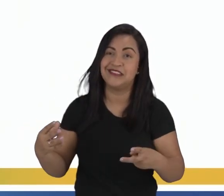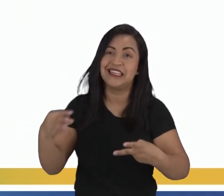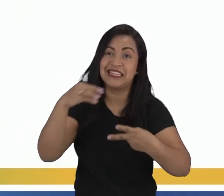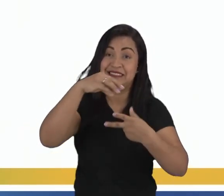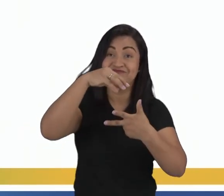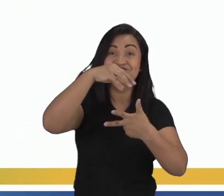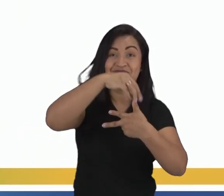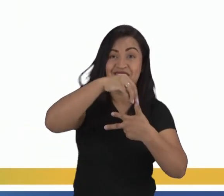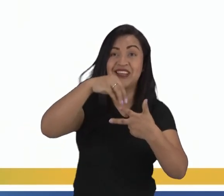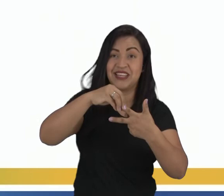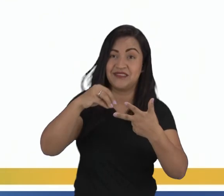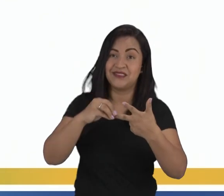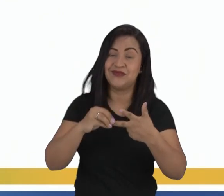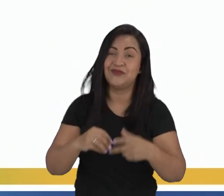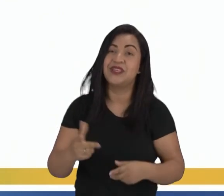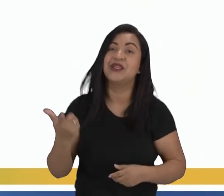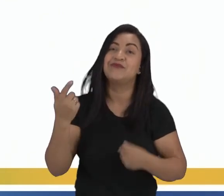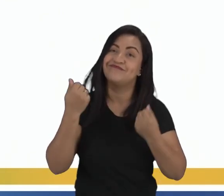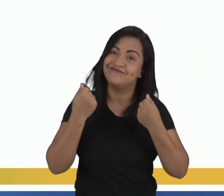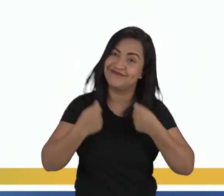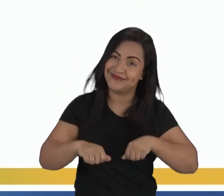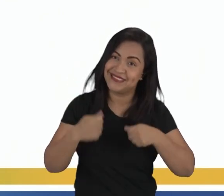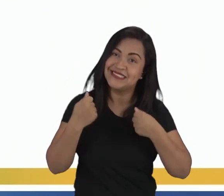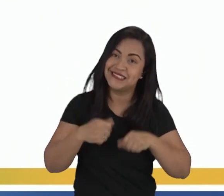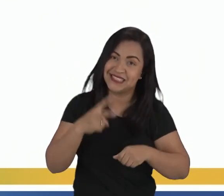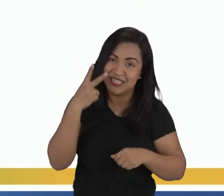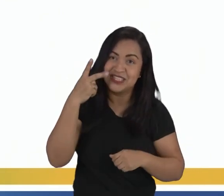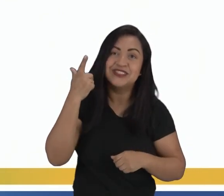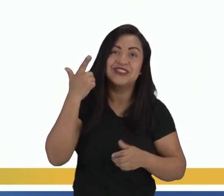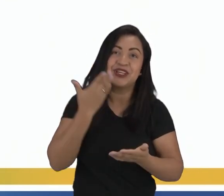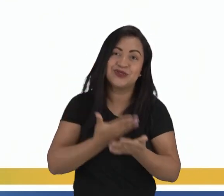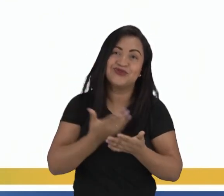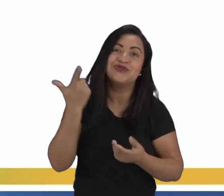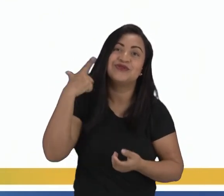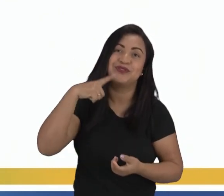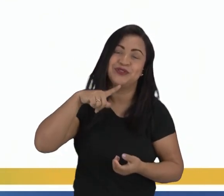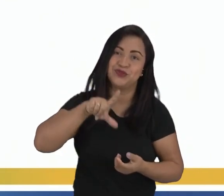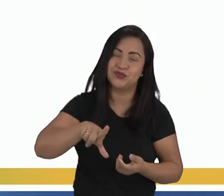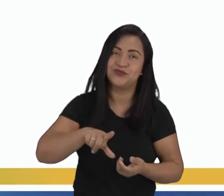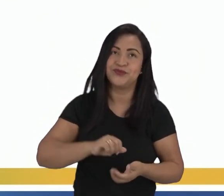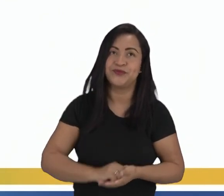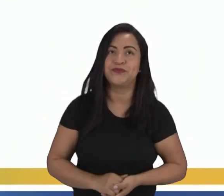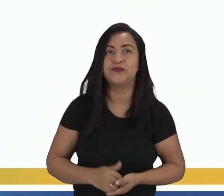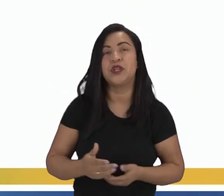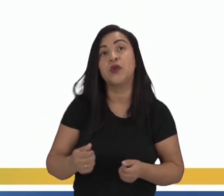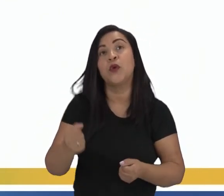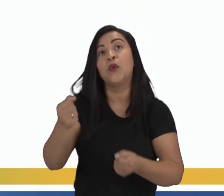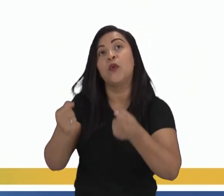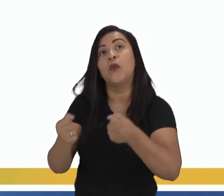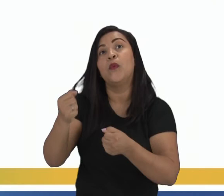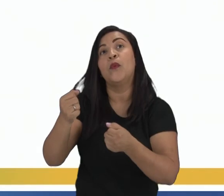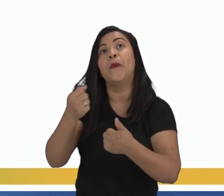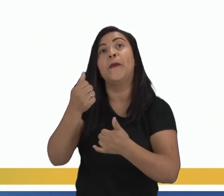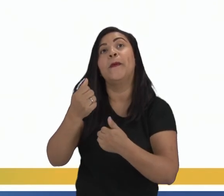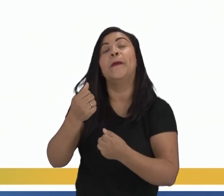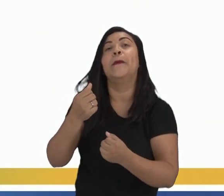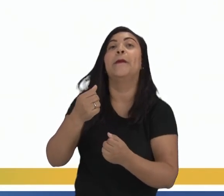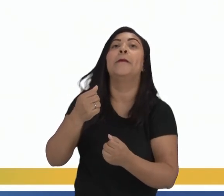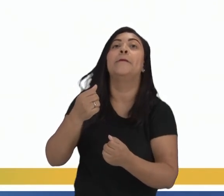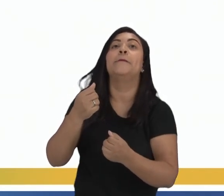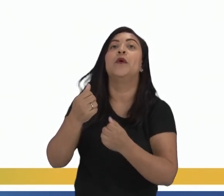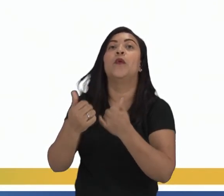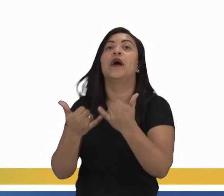Então, vale revisar todo esse conteúdo. Vamos lá? Um carrinho de brinquedo funciona